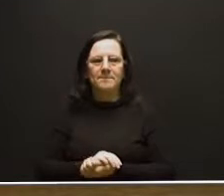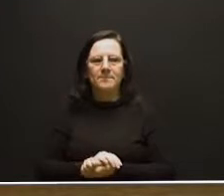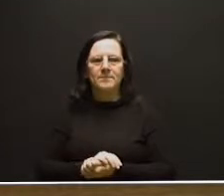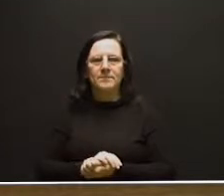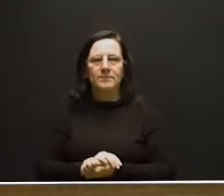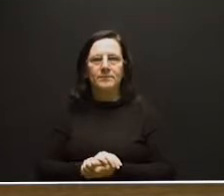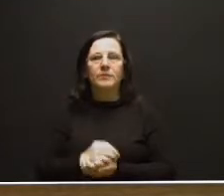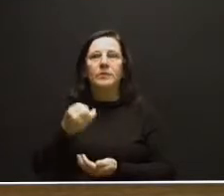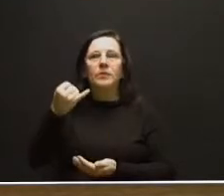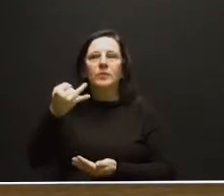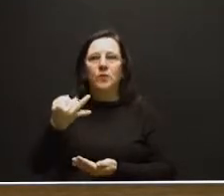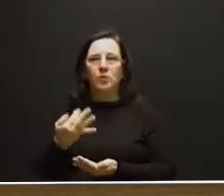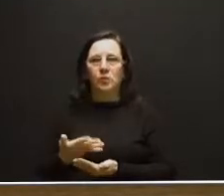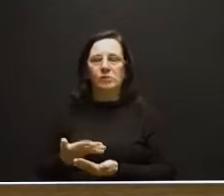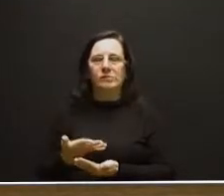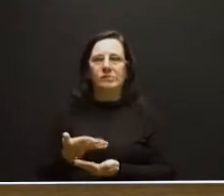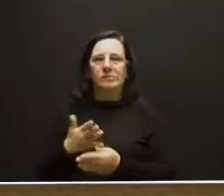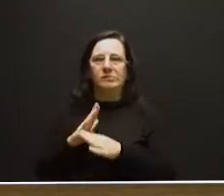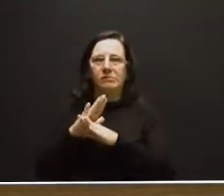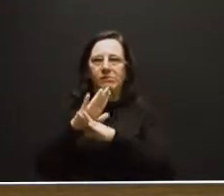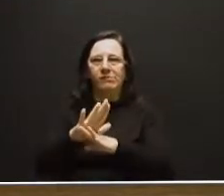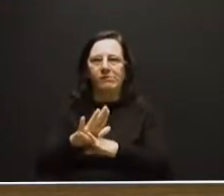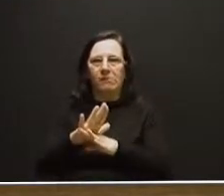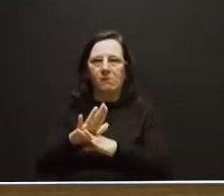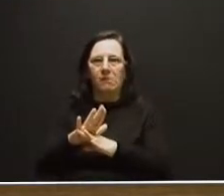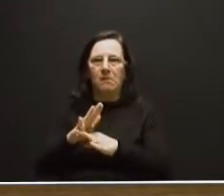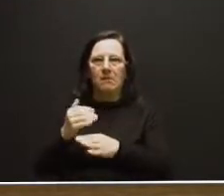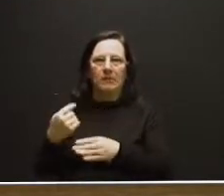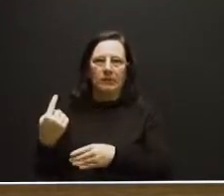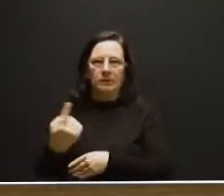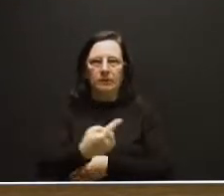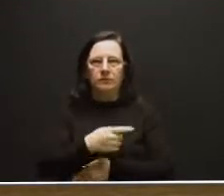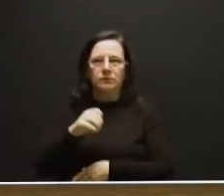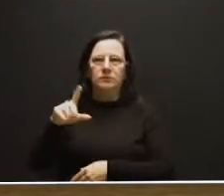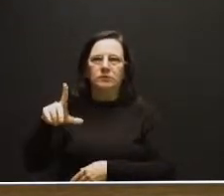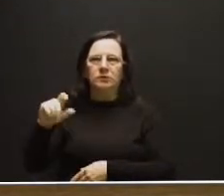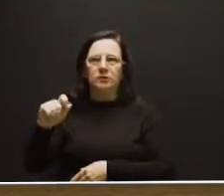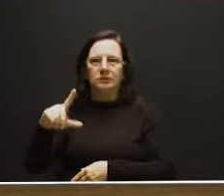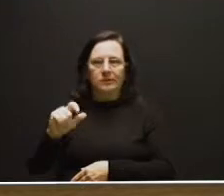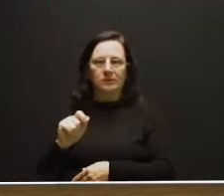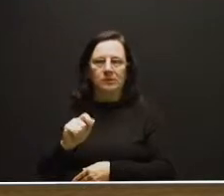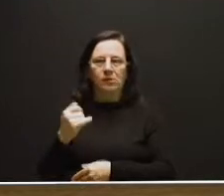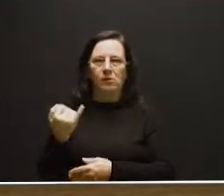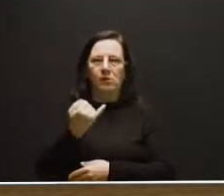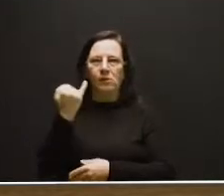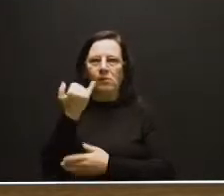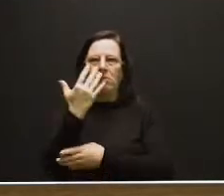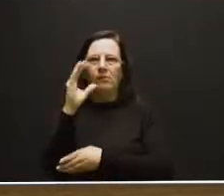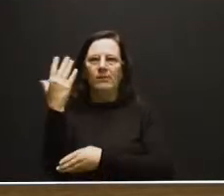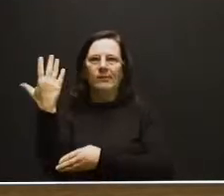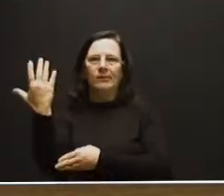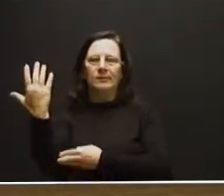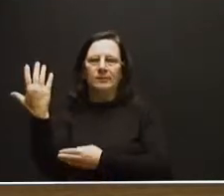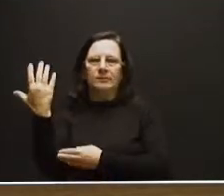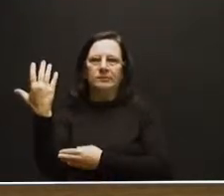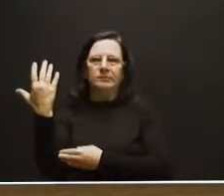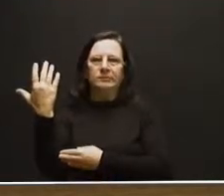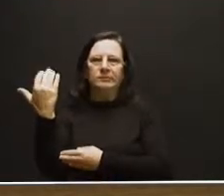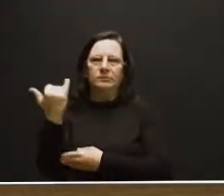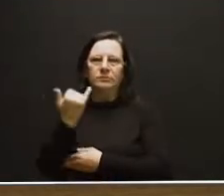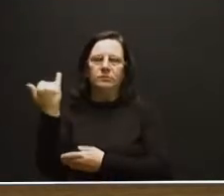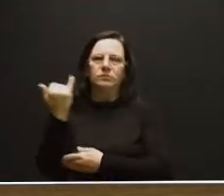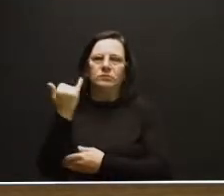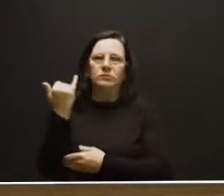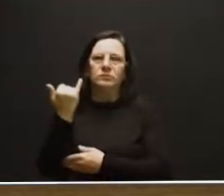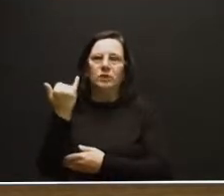quais são os benefícios vereador lá e todos desta casa ea importância de uma árvore né árvores